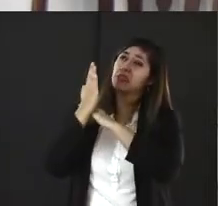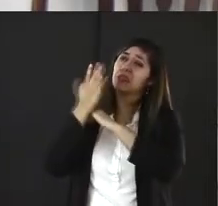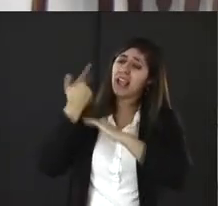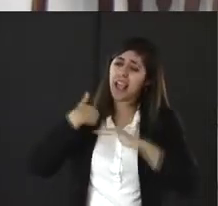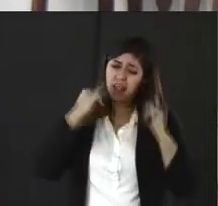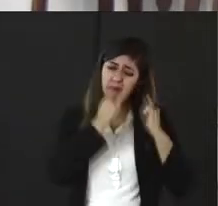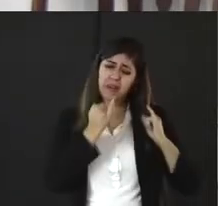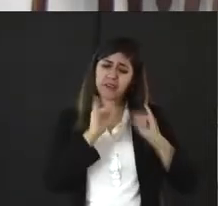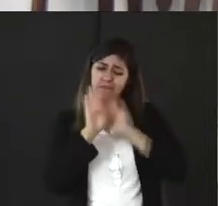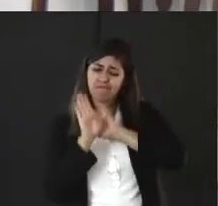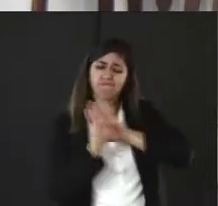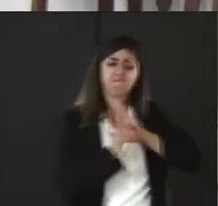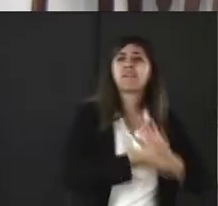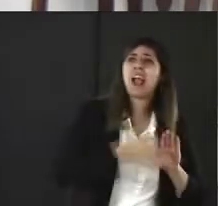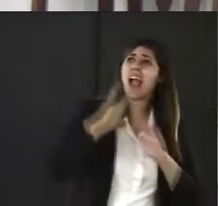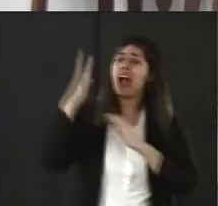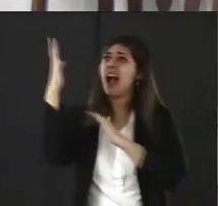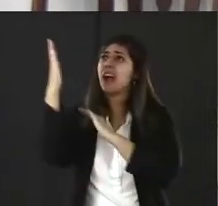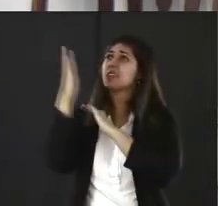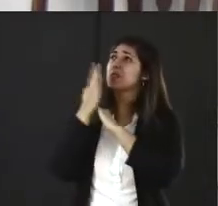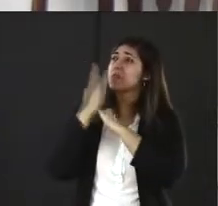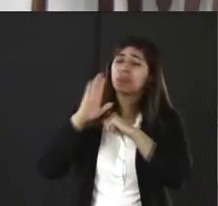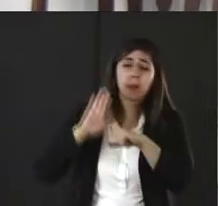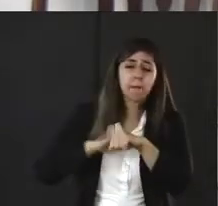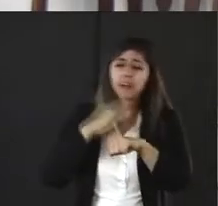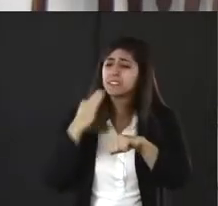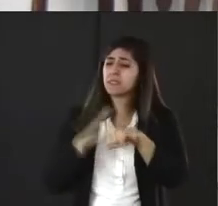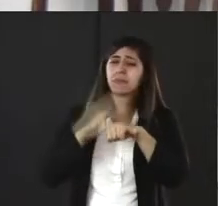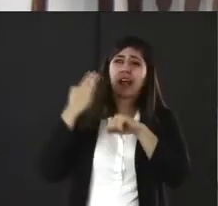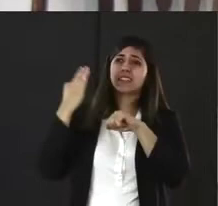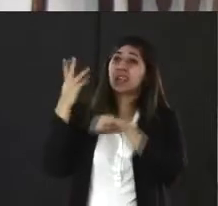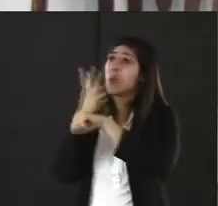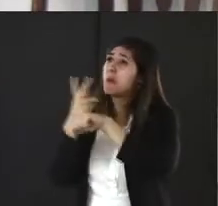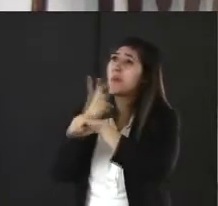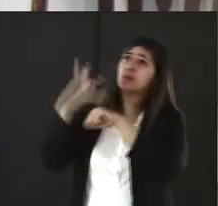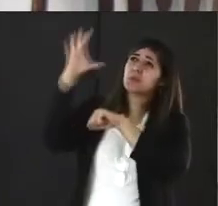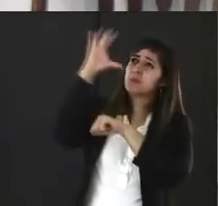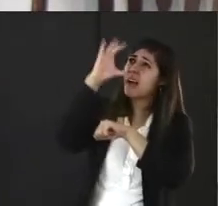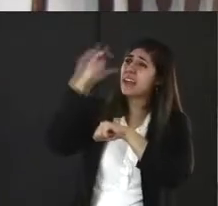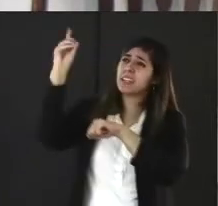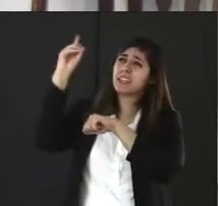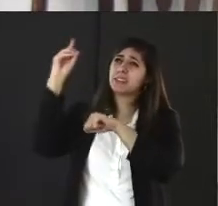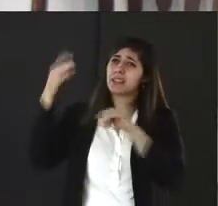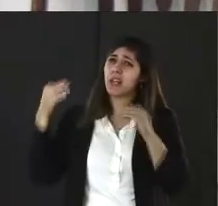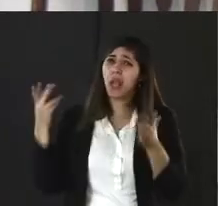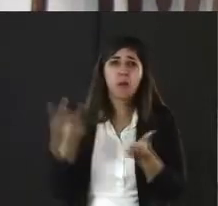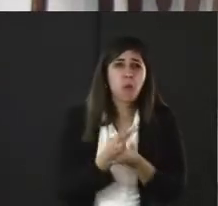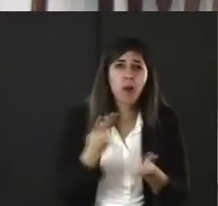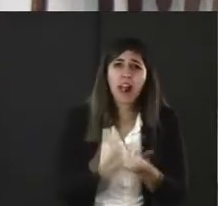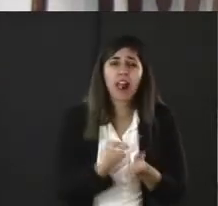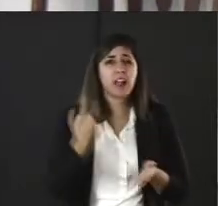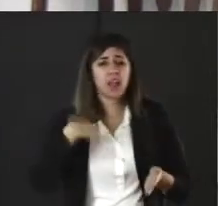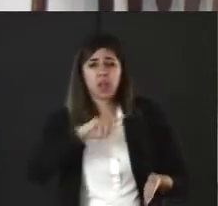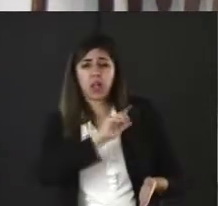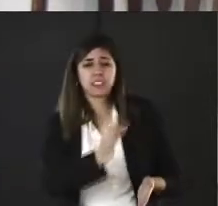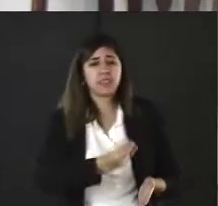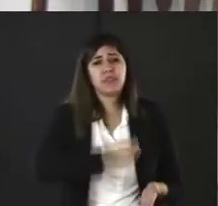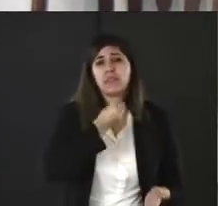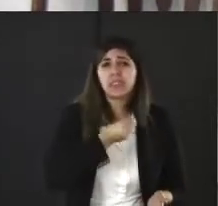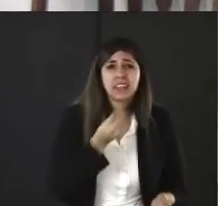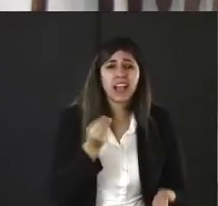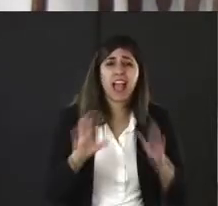dos nossos corações dos desvios que temos nos nossos comportamentos éticos e morais da